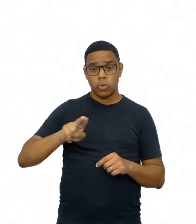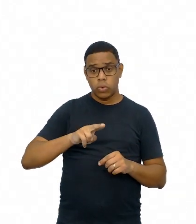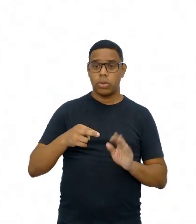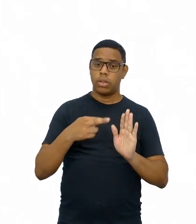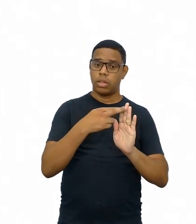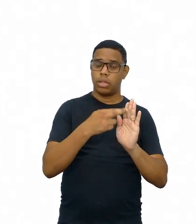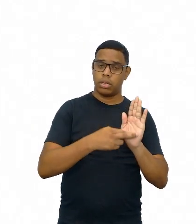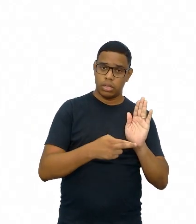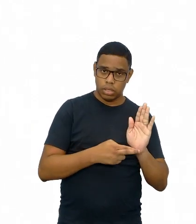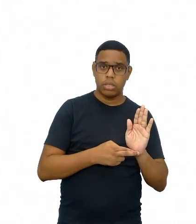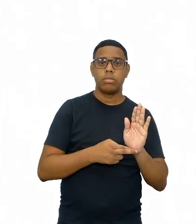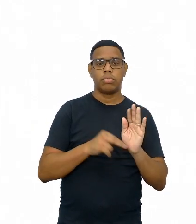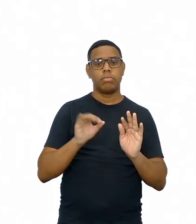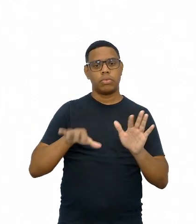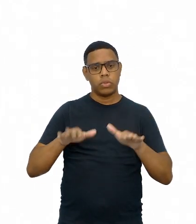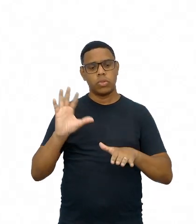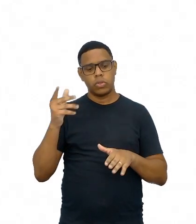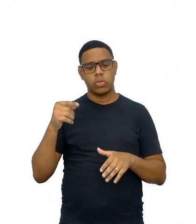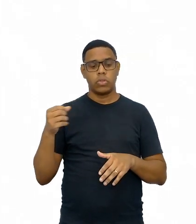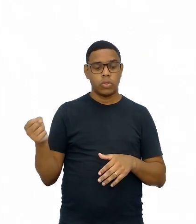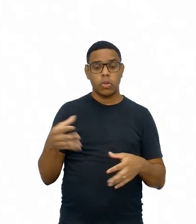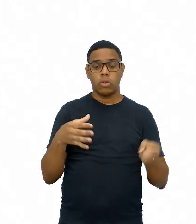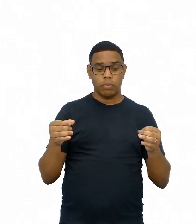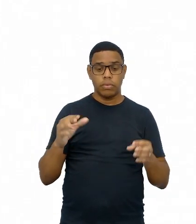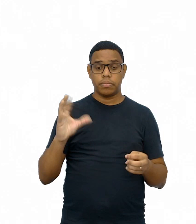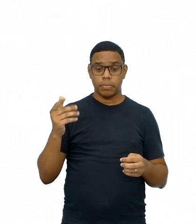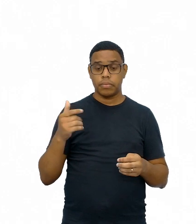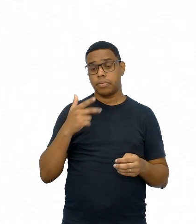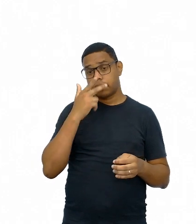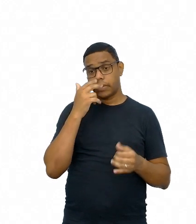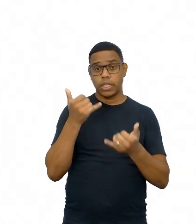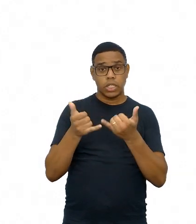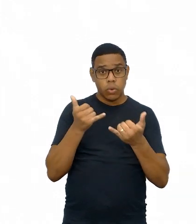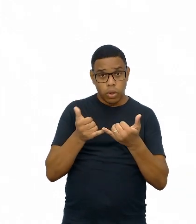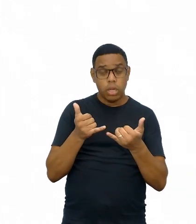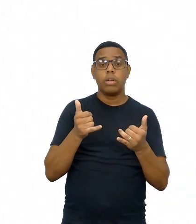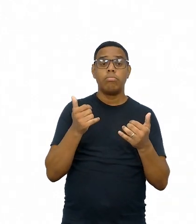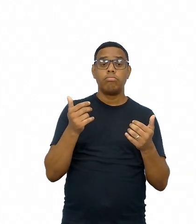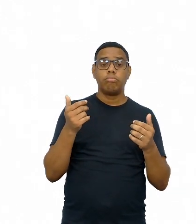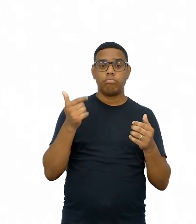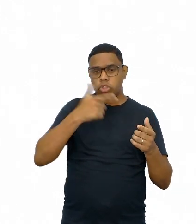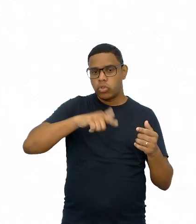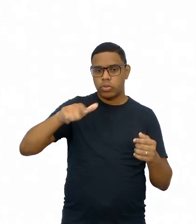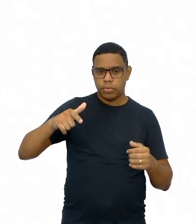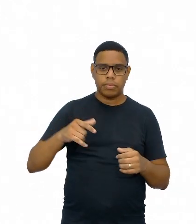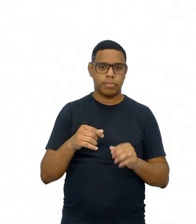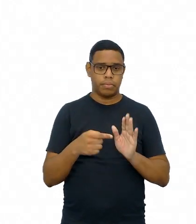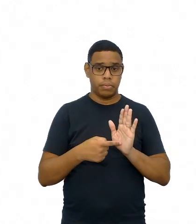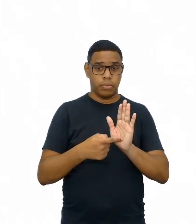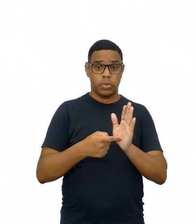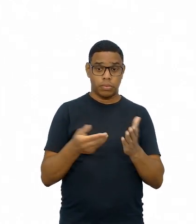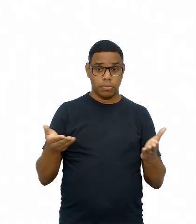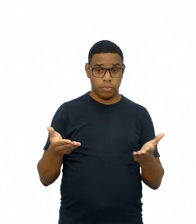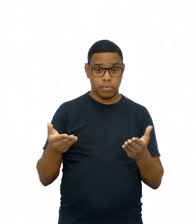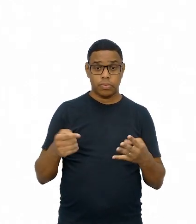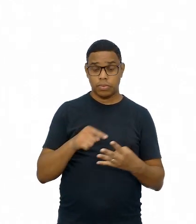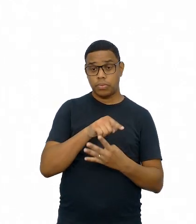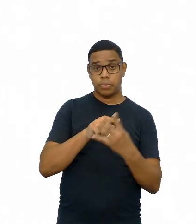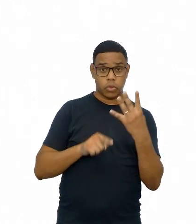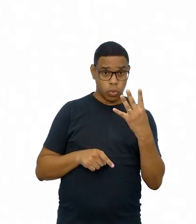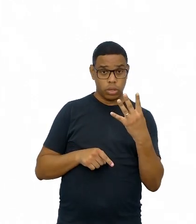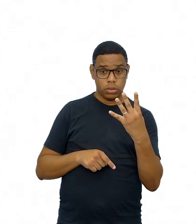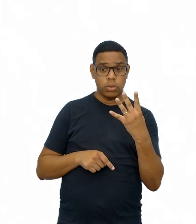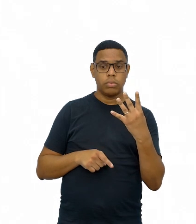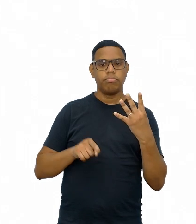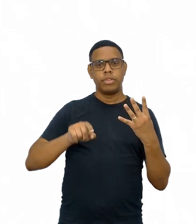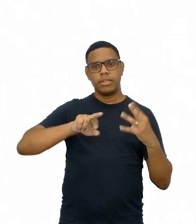uma regra para situações novas que se assemelhem a estas. Apresentamos aqui 4